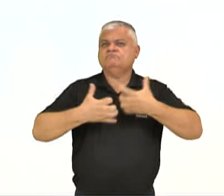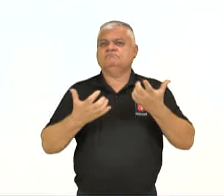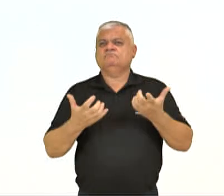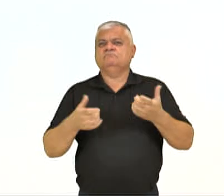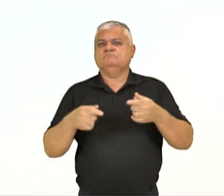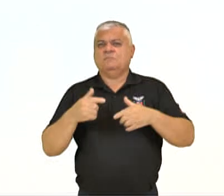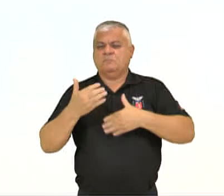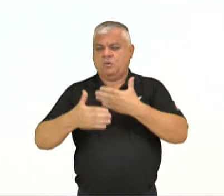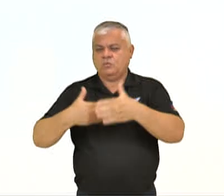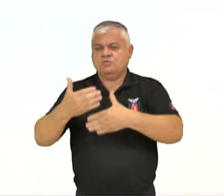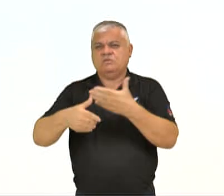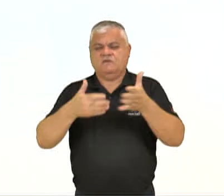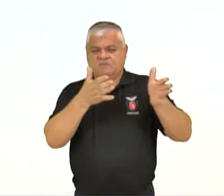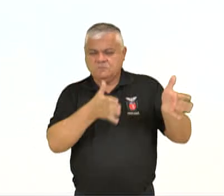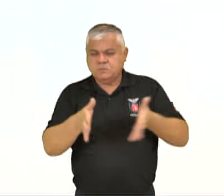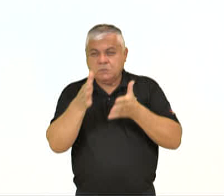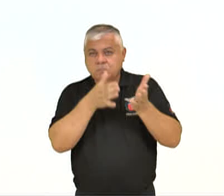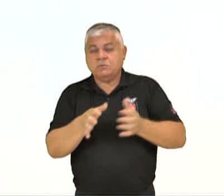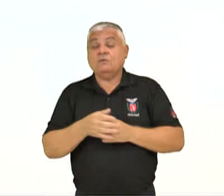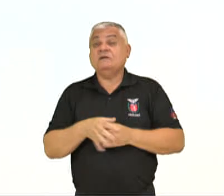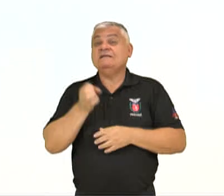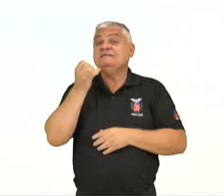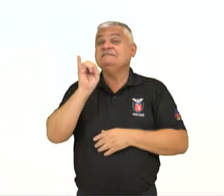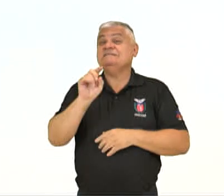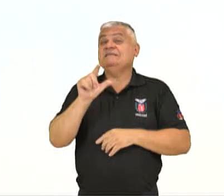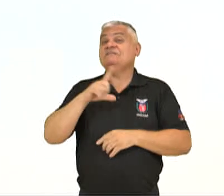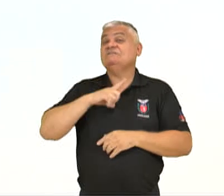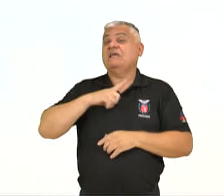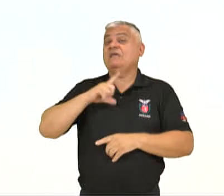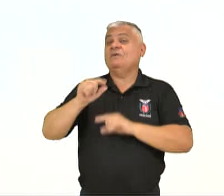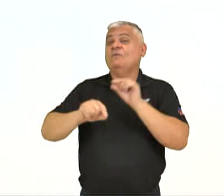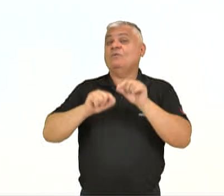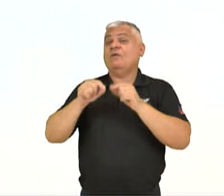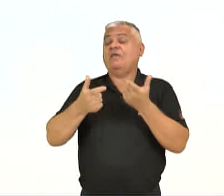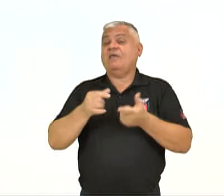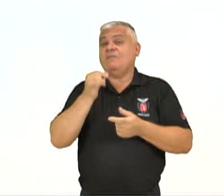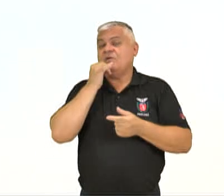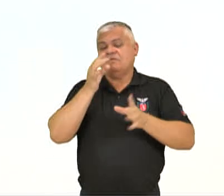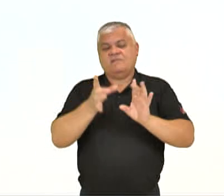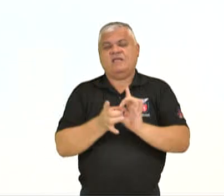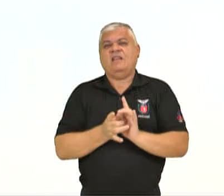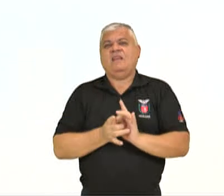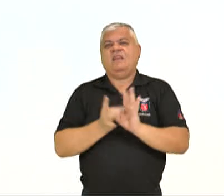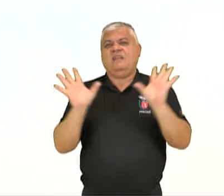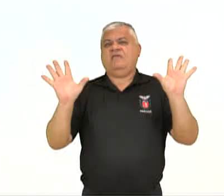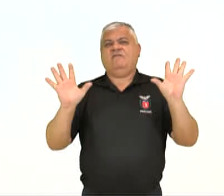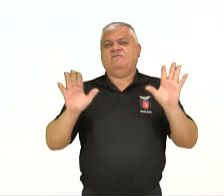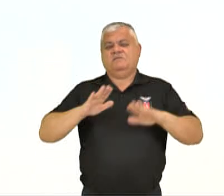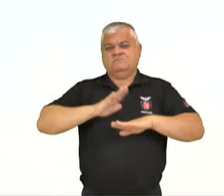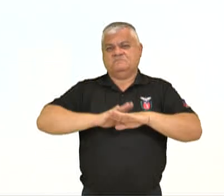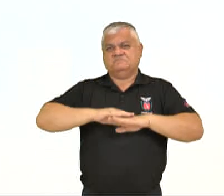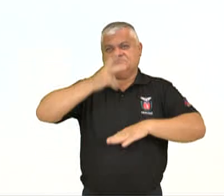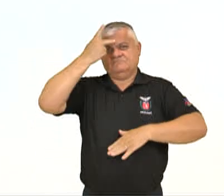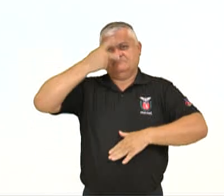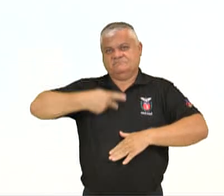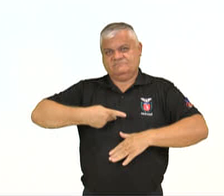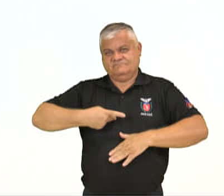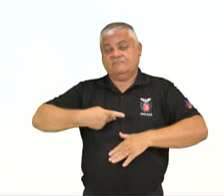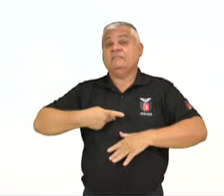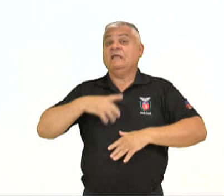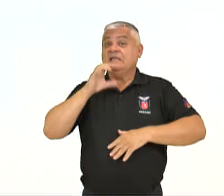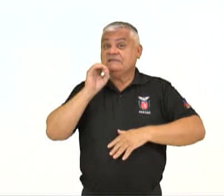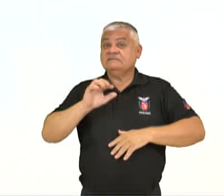e produtivo, se nele reinasse soberana a livre iniciativa, se as